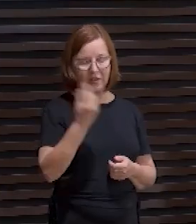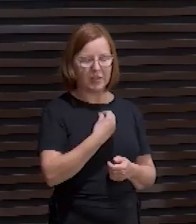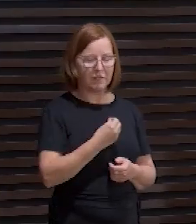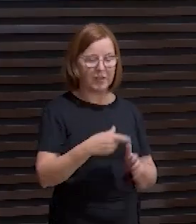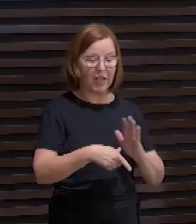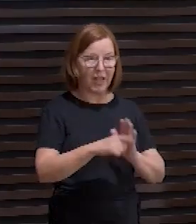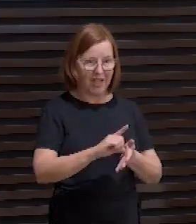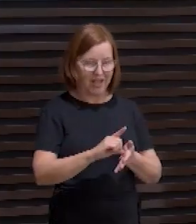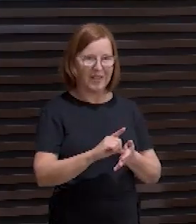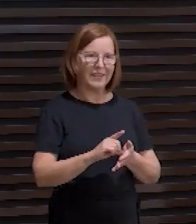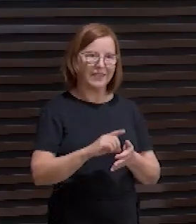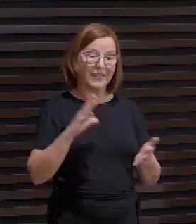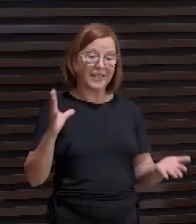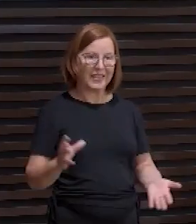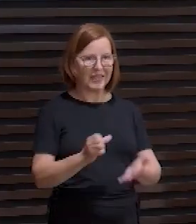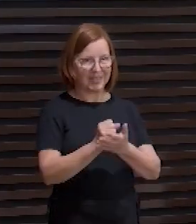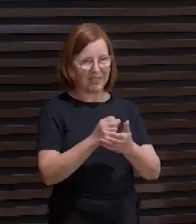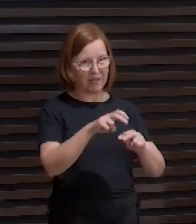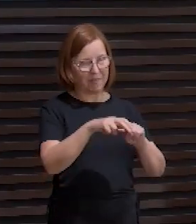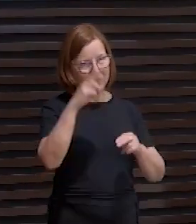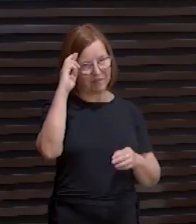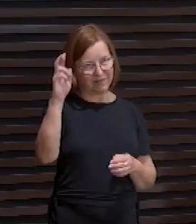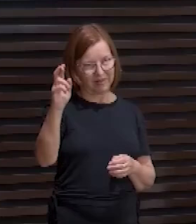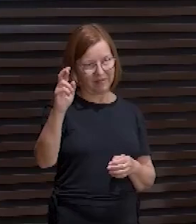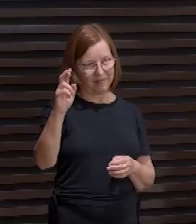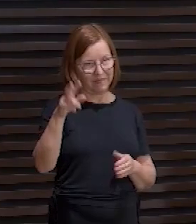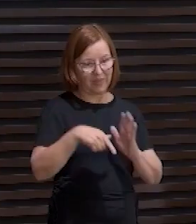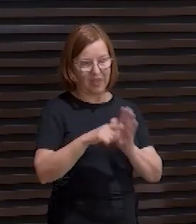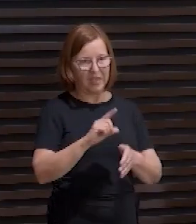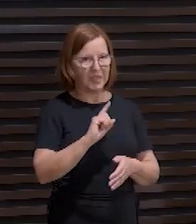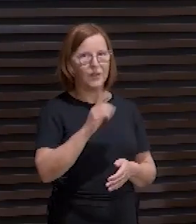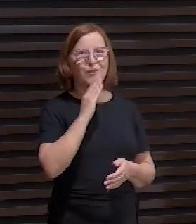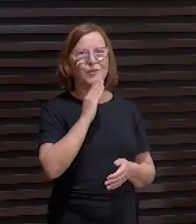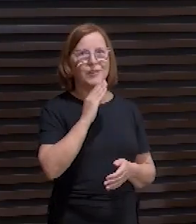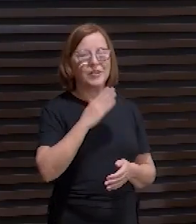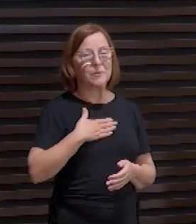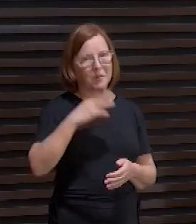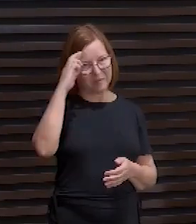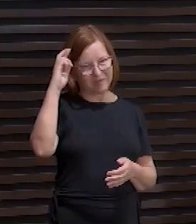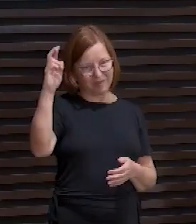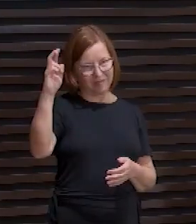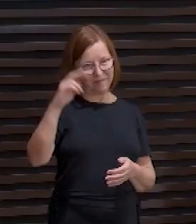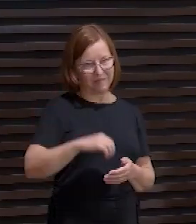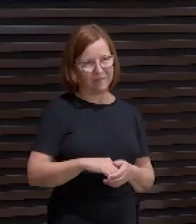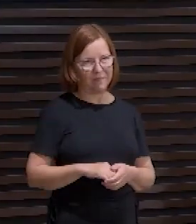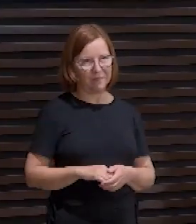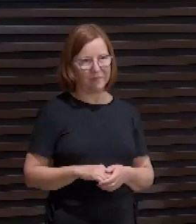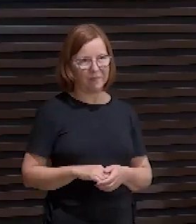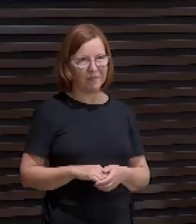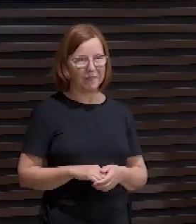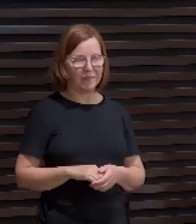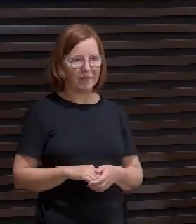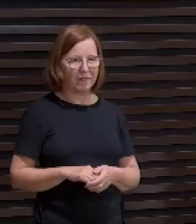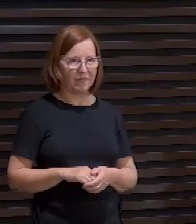pode te fazer perdoar. Eu não merecia o amor do Senhor, mas eu fui amado pelo Senhor. De tal